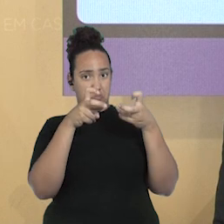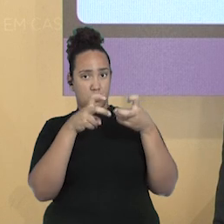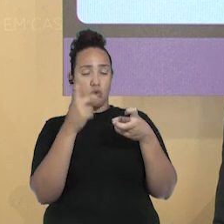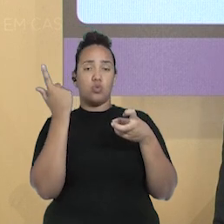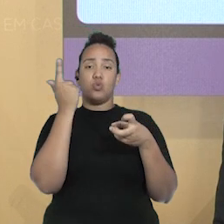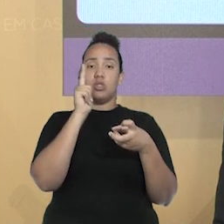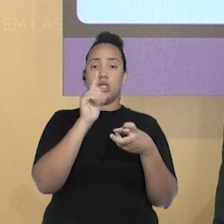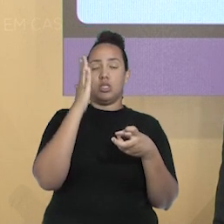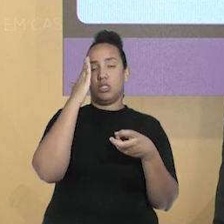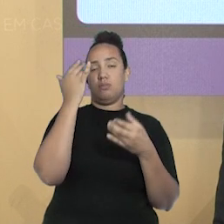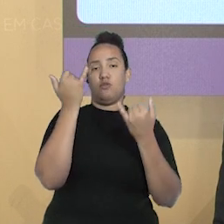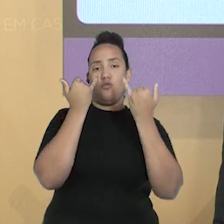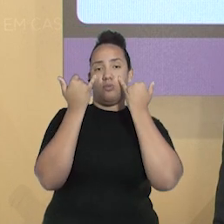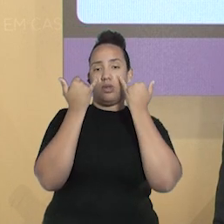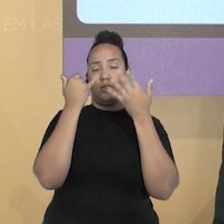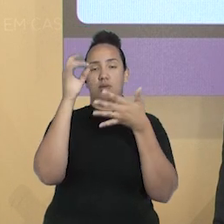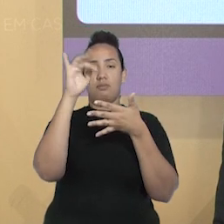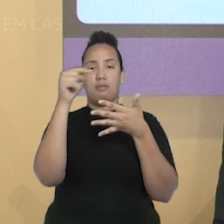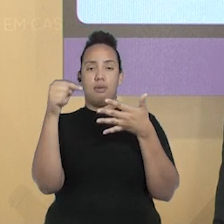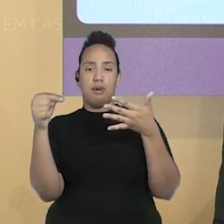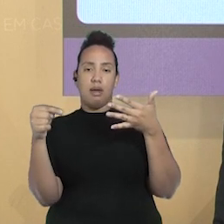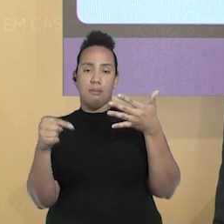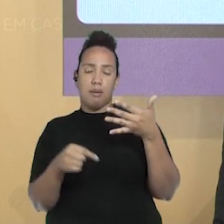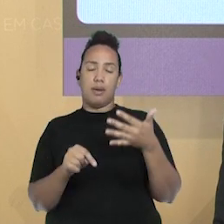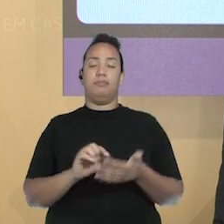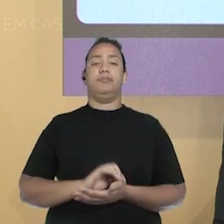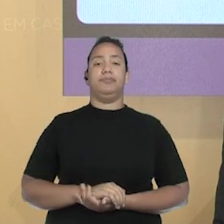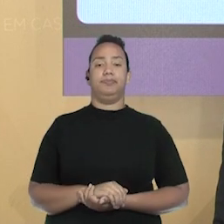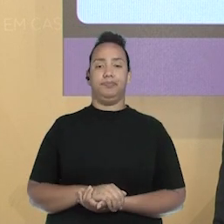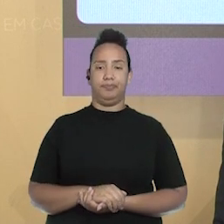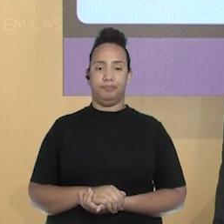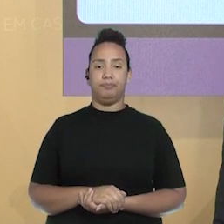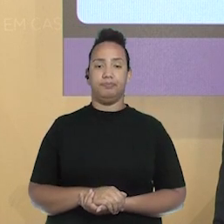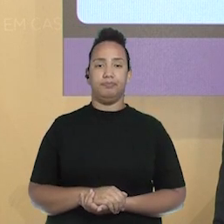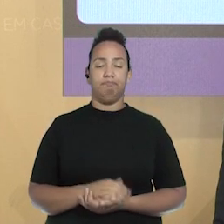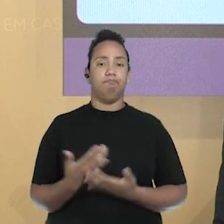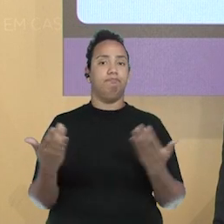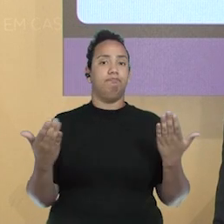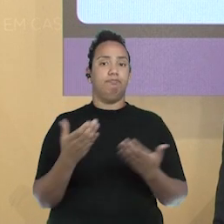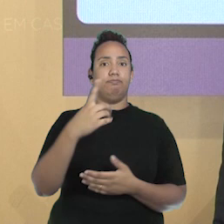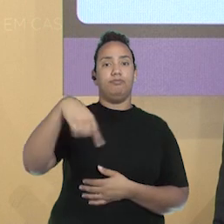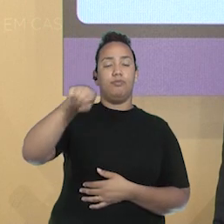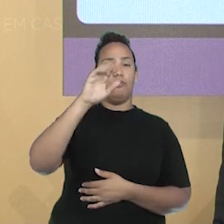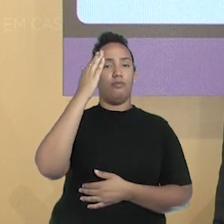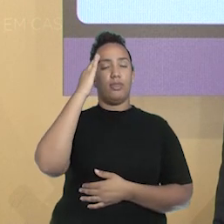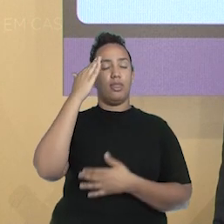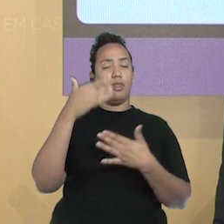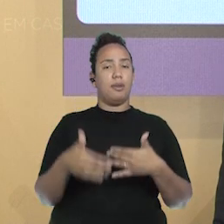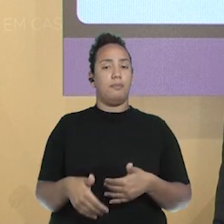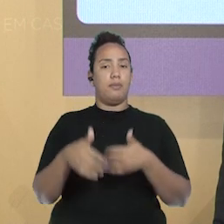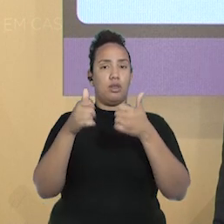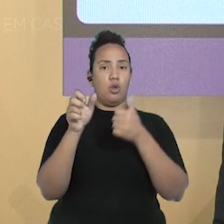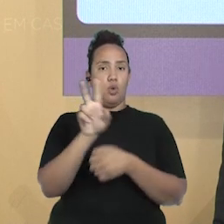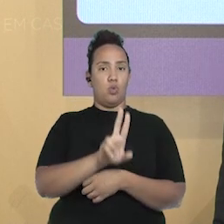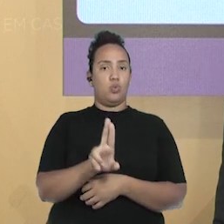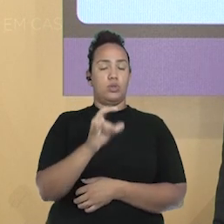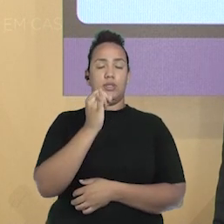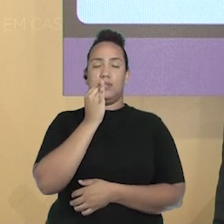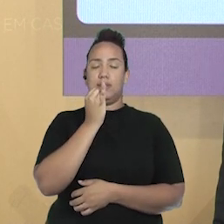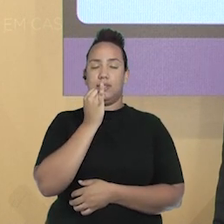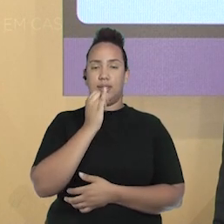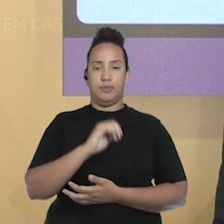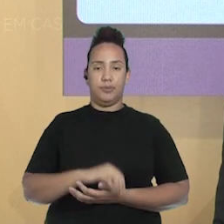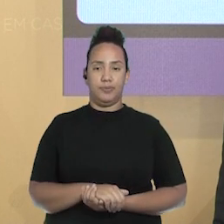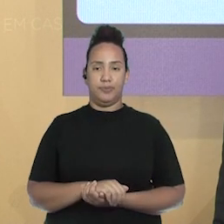teor dos dados de um modo mais concreto. Vamos compreender melhor através de um exemplo. Na MF Arthur